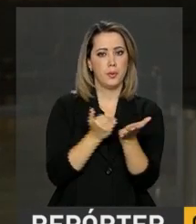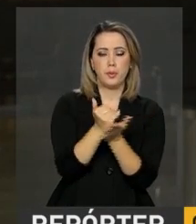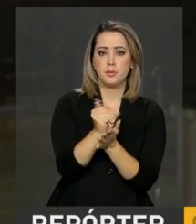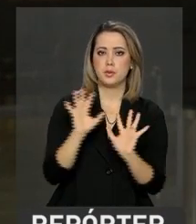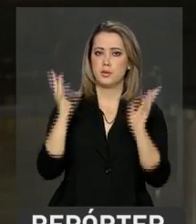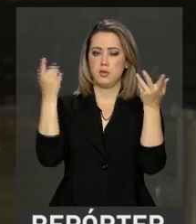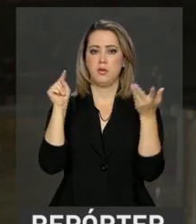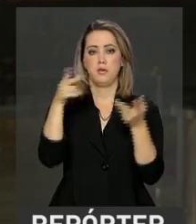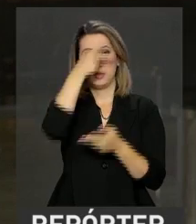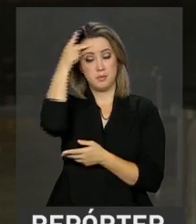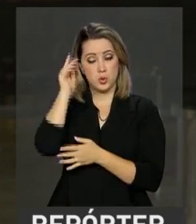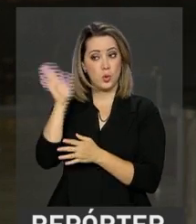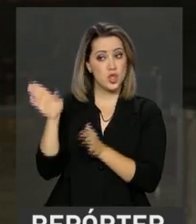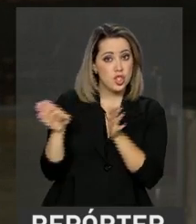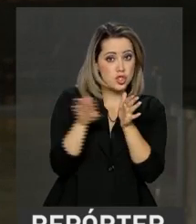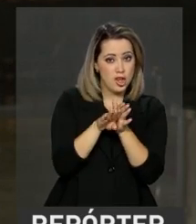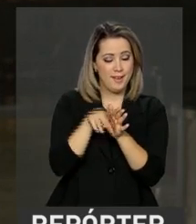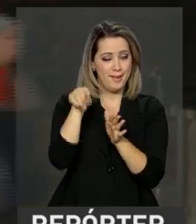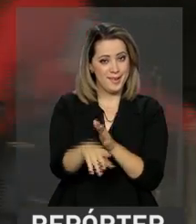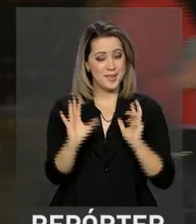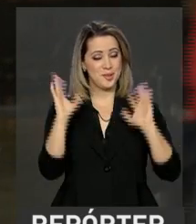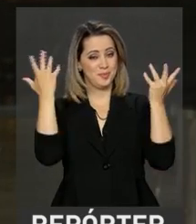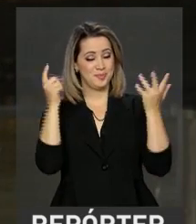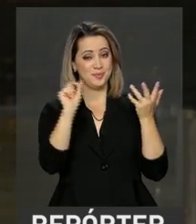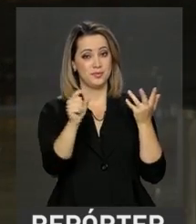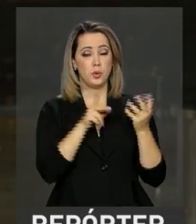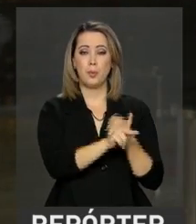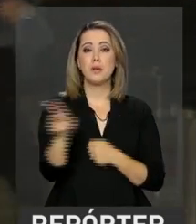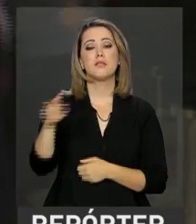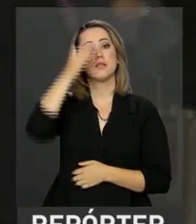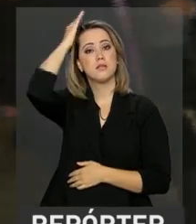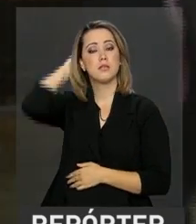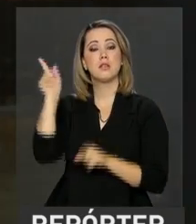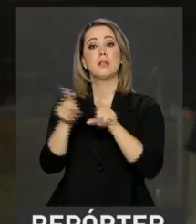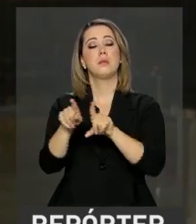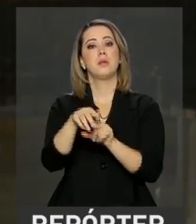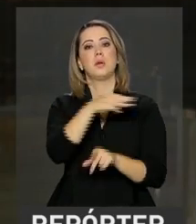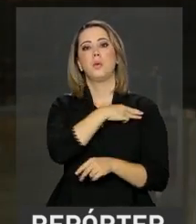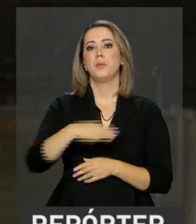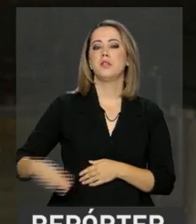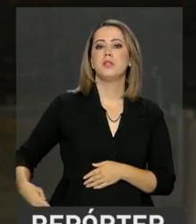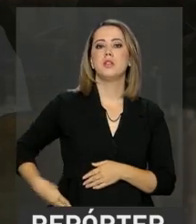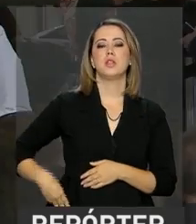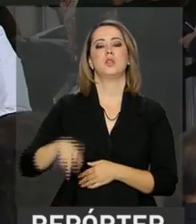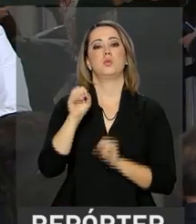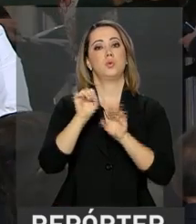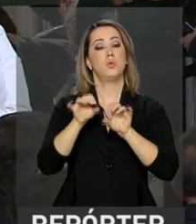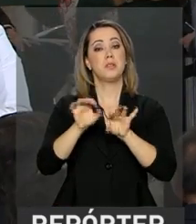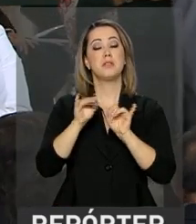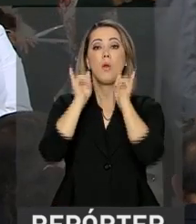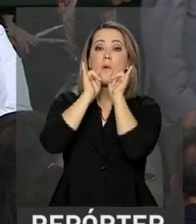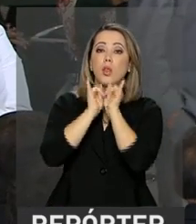os convidados já chegaram e durante a cerimônia o presidente Michel Temer e o ministro da educação Mendonça Filho vão